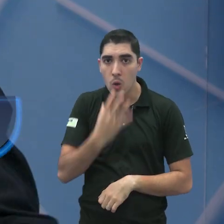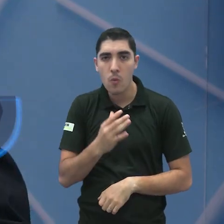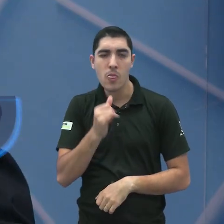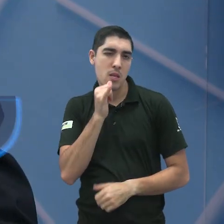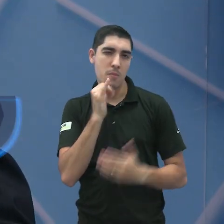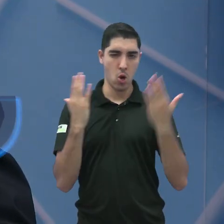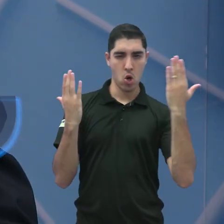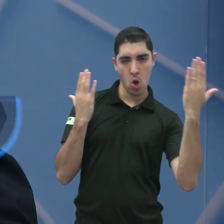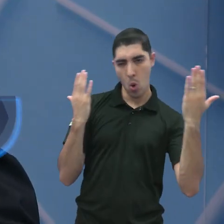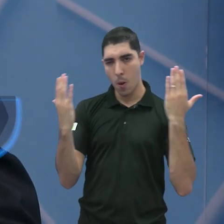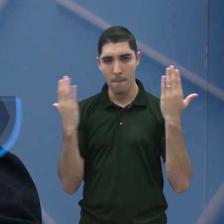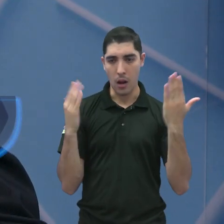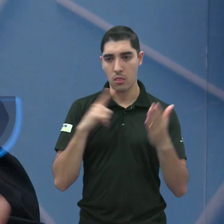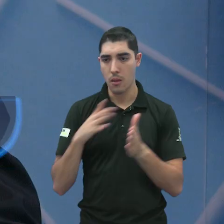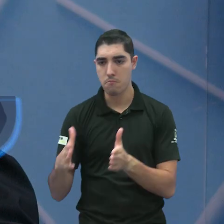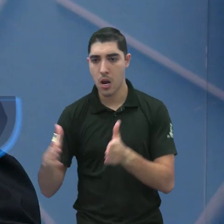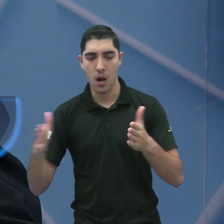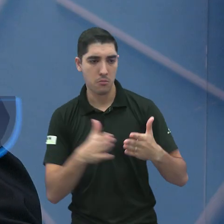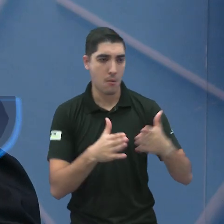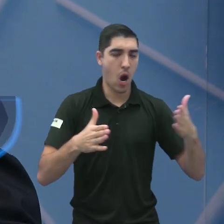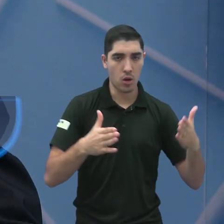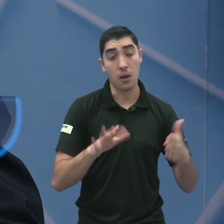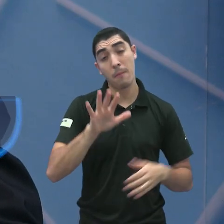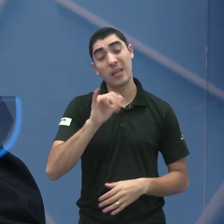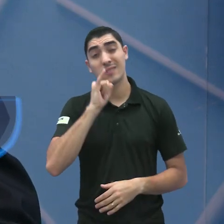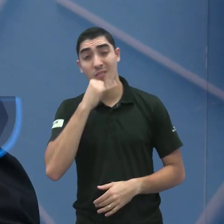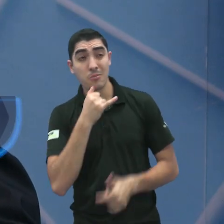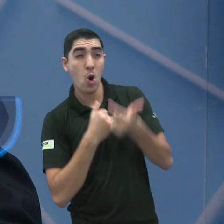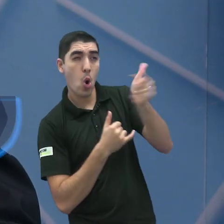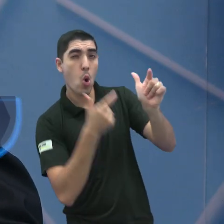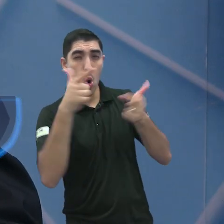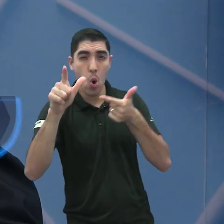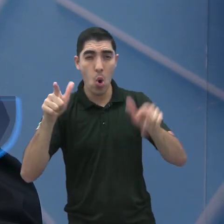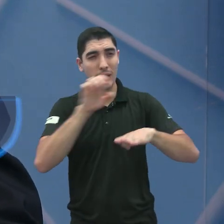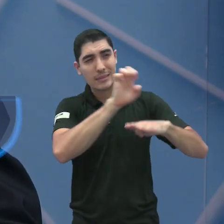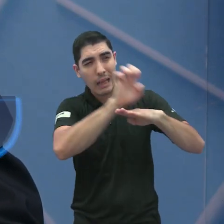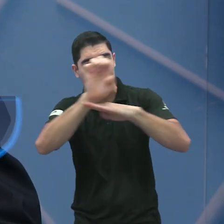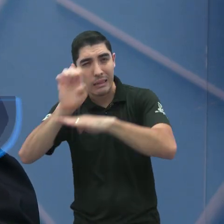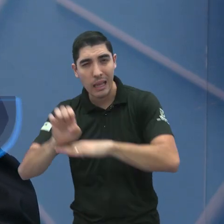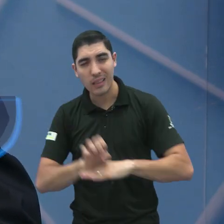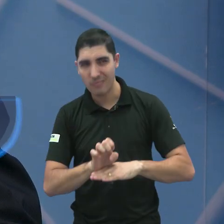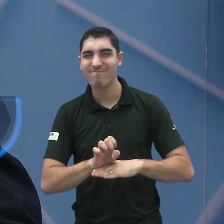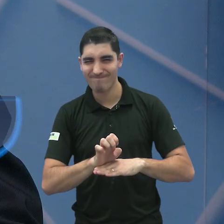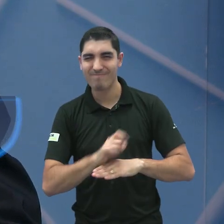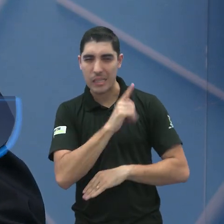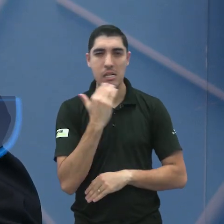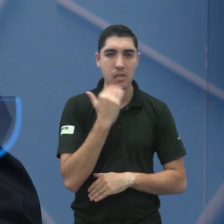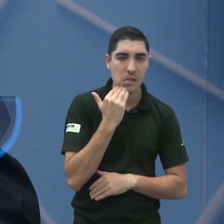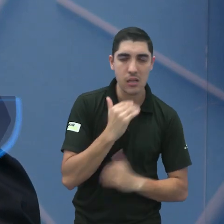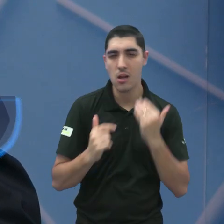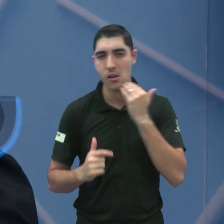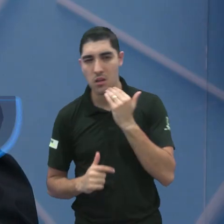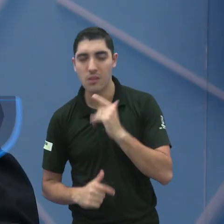ampliando aí, né, pelas outras regiões, outros estados. Infelizmente é um pouco escassa a parte de estrutura e de